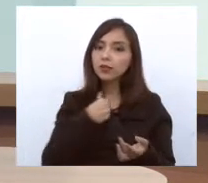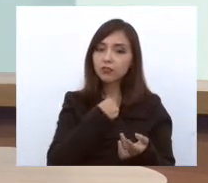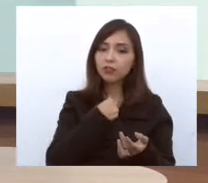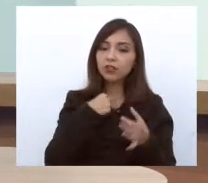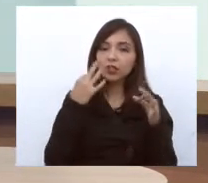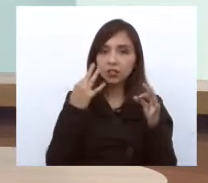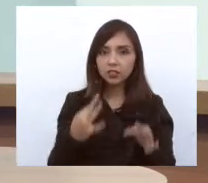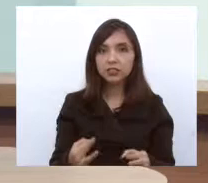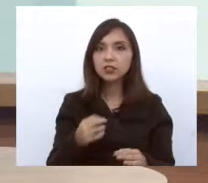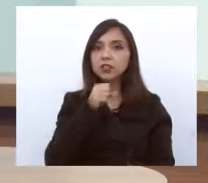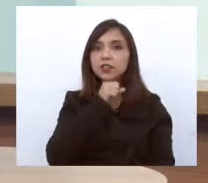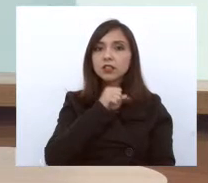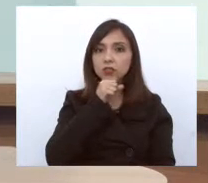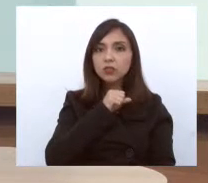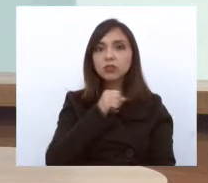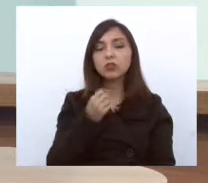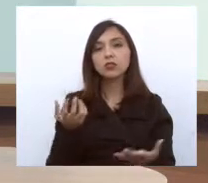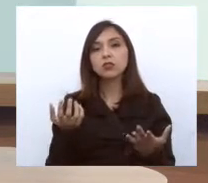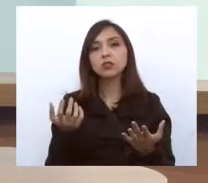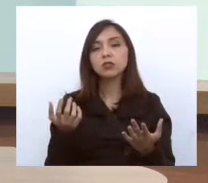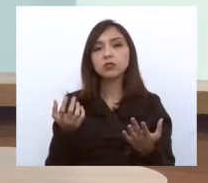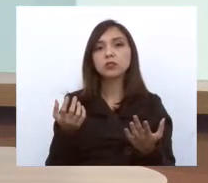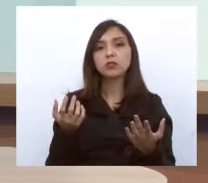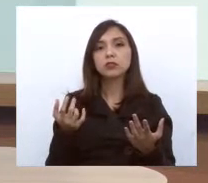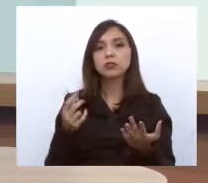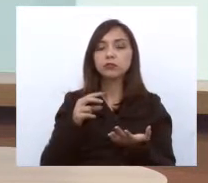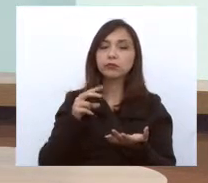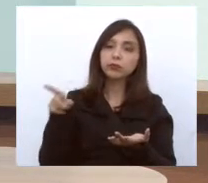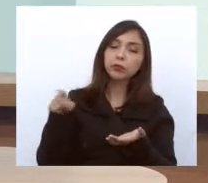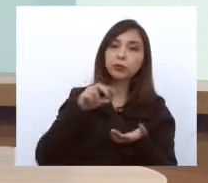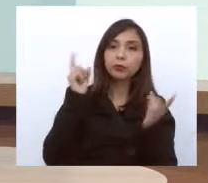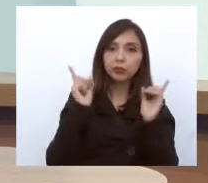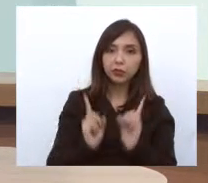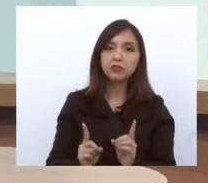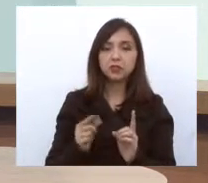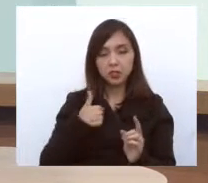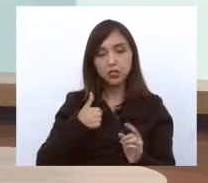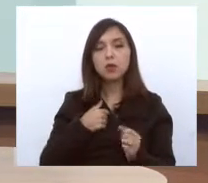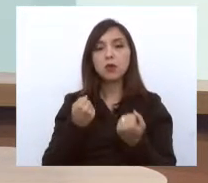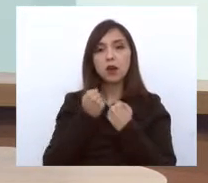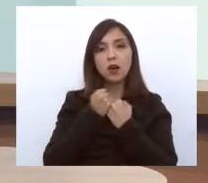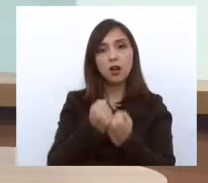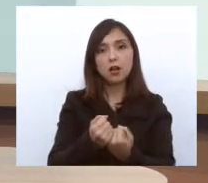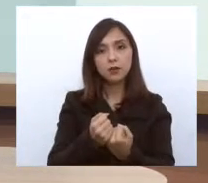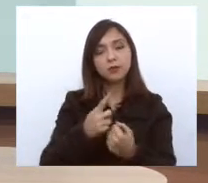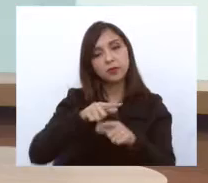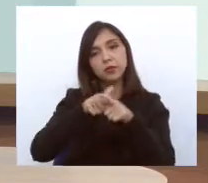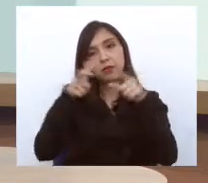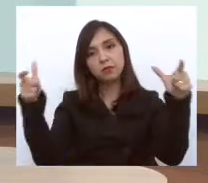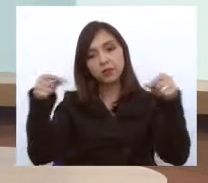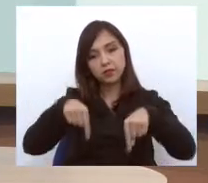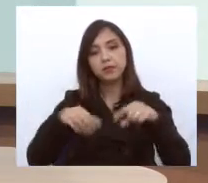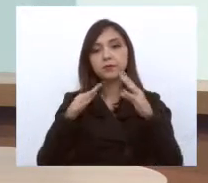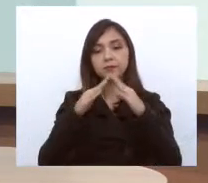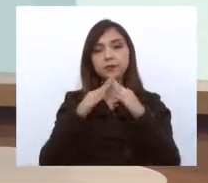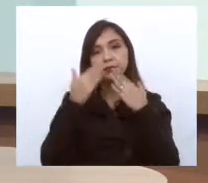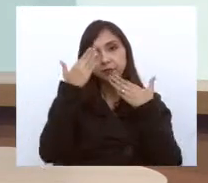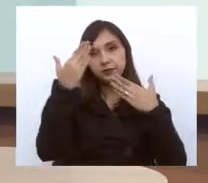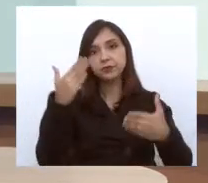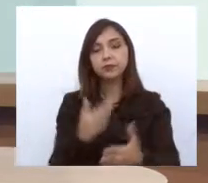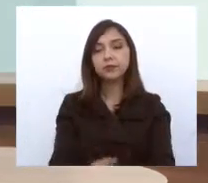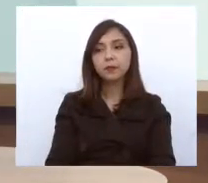certa, idosos e deficientes. Idosos e deficientes, tem o meu apoio e tem o apoio da maioria desta casa.